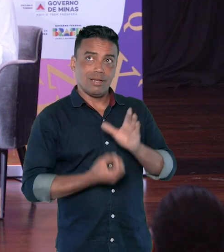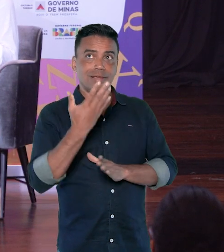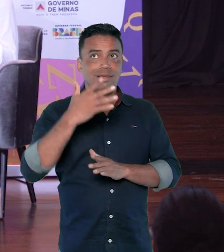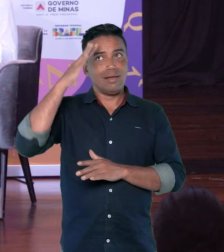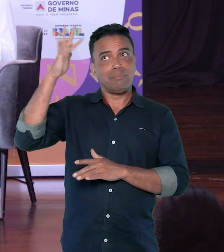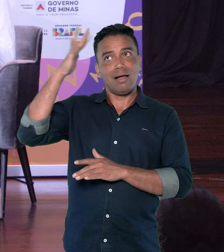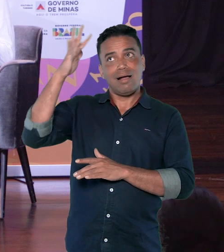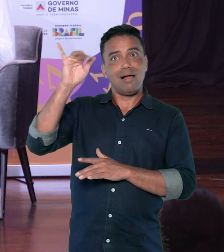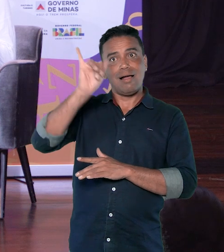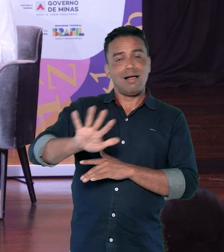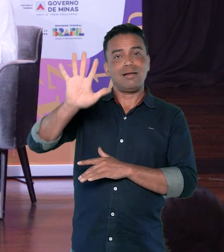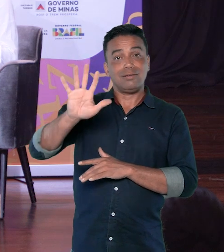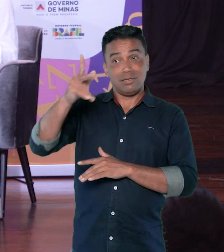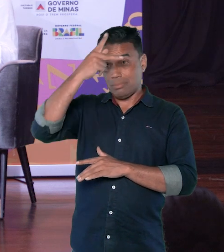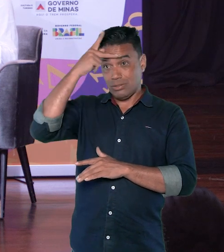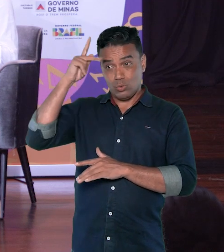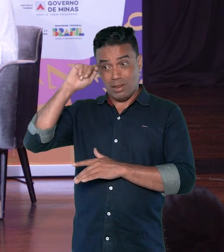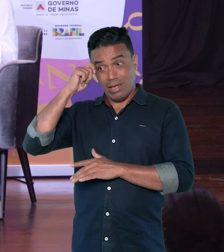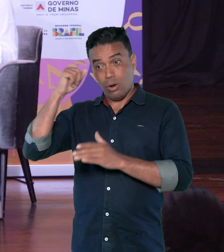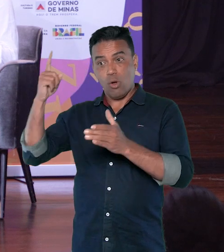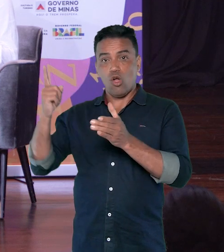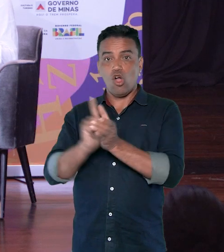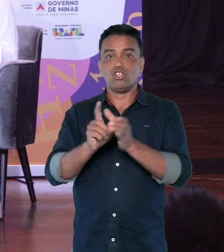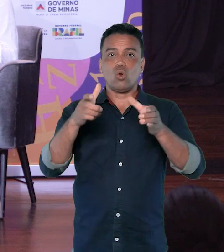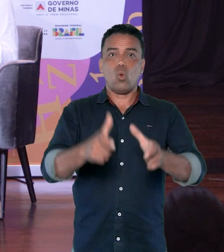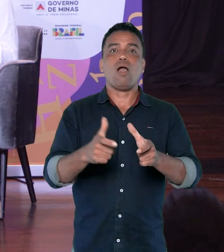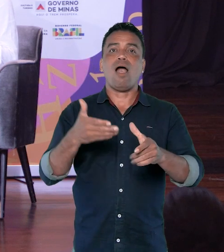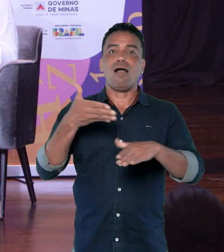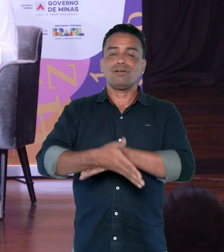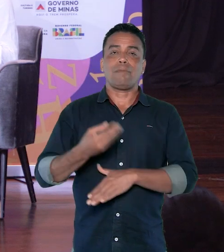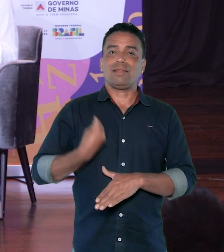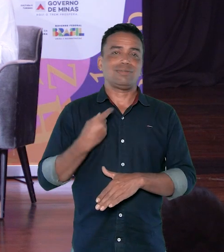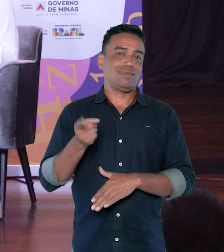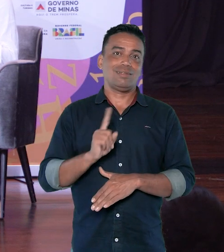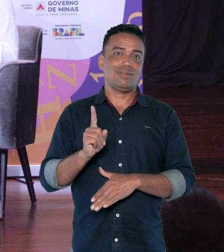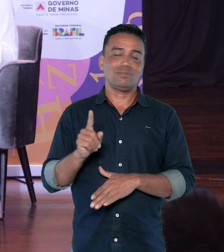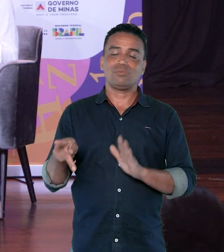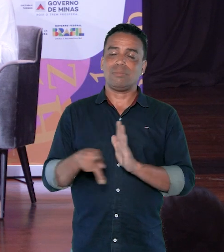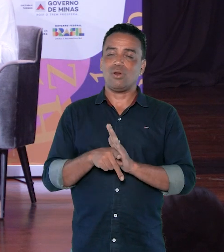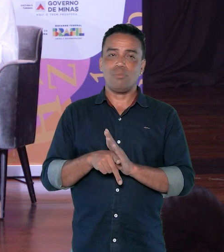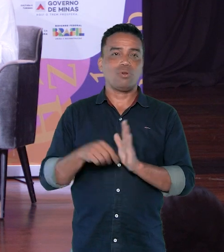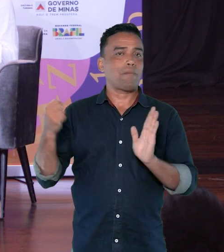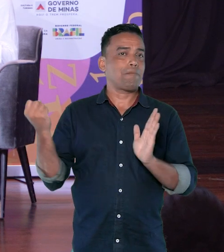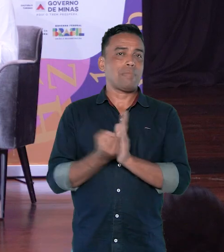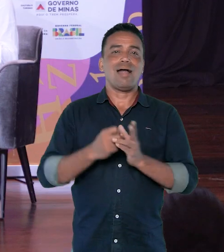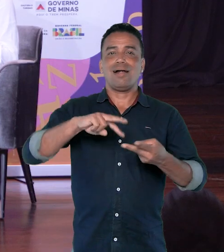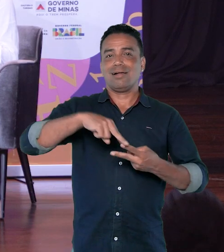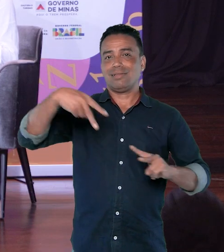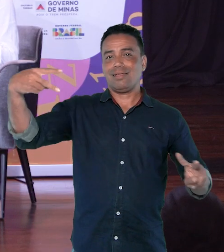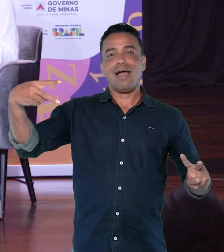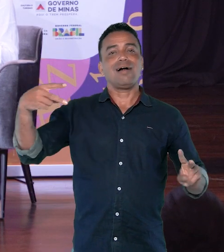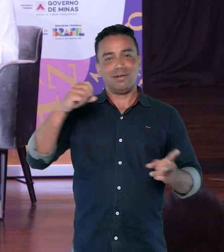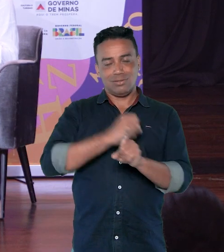que pessoas negras não podem estar em determinados lugares. Né? Isso está no DNA da sociedade brasileira. Né? E é contra isso que o